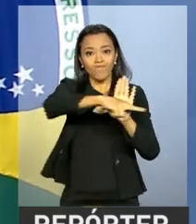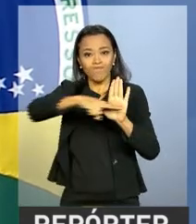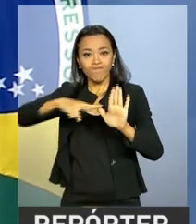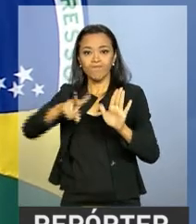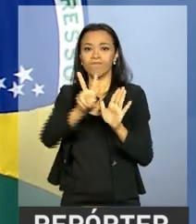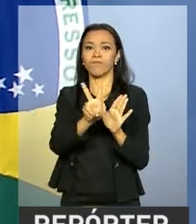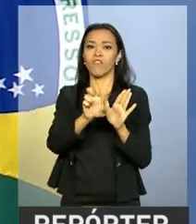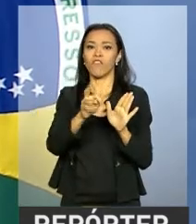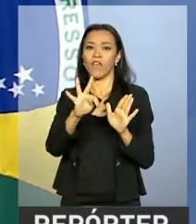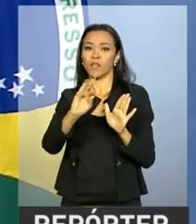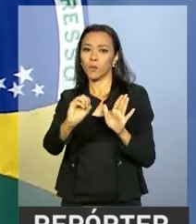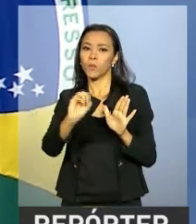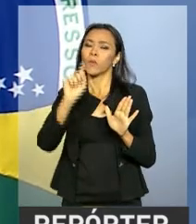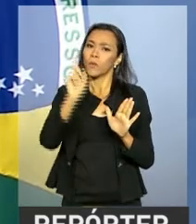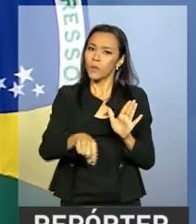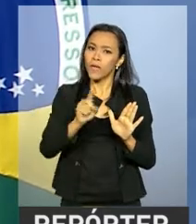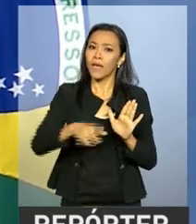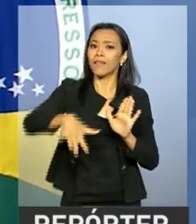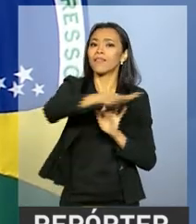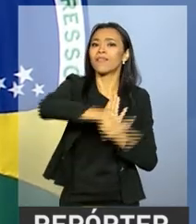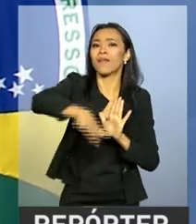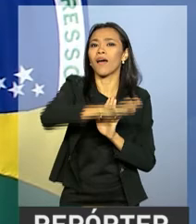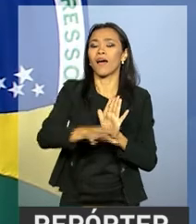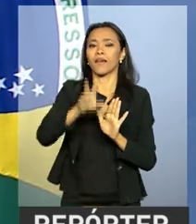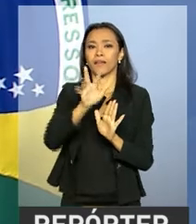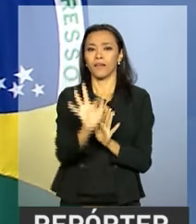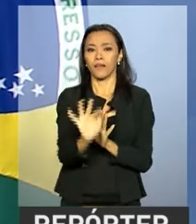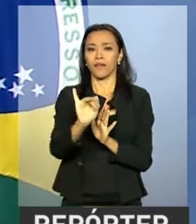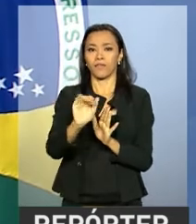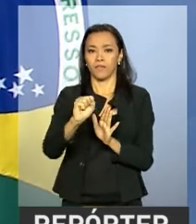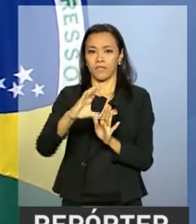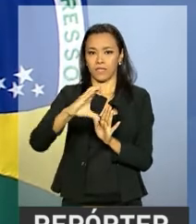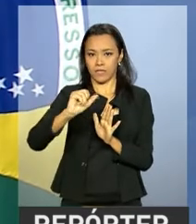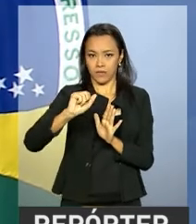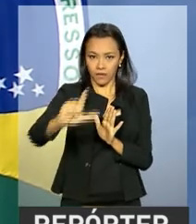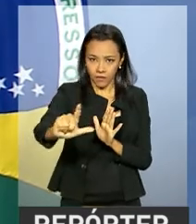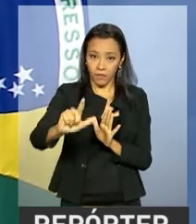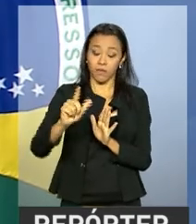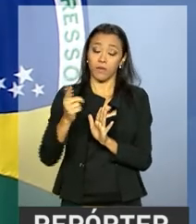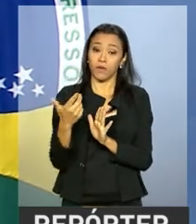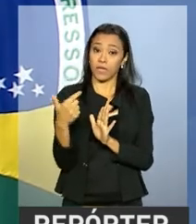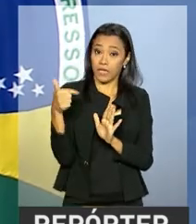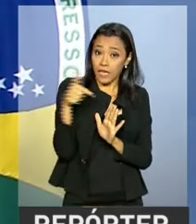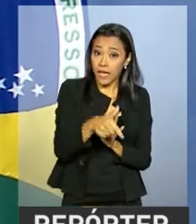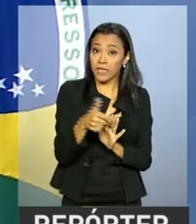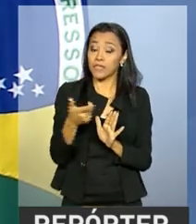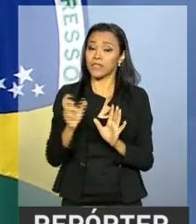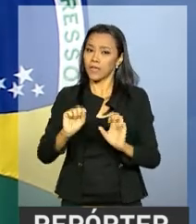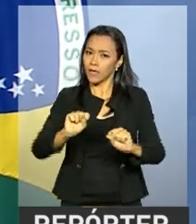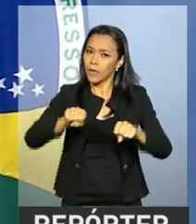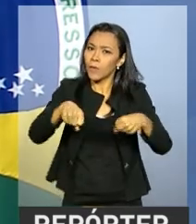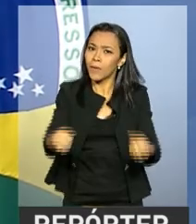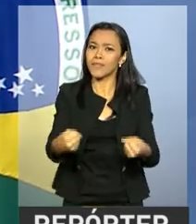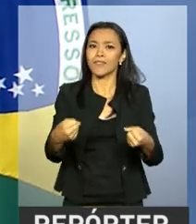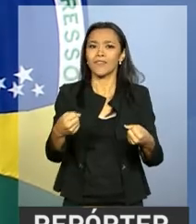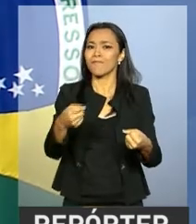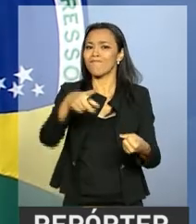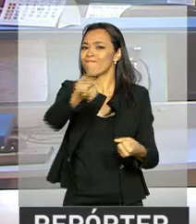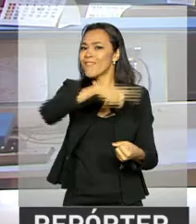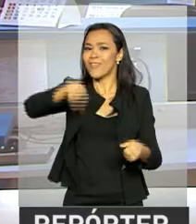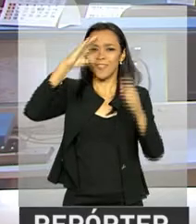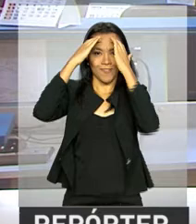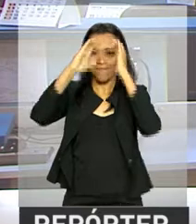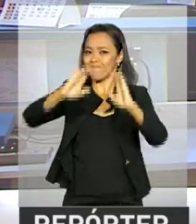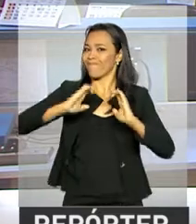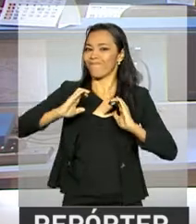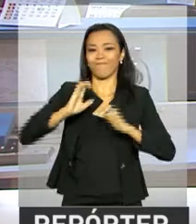recuperação fiscal tendo em vista que as contra-partidas derivadas dessa recuperação não foram mantidas